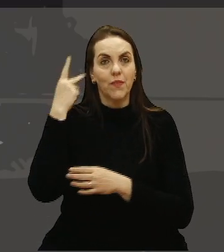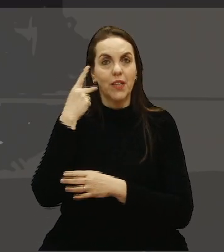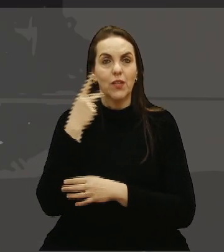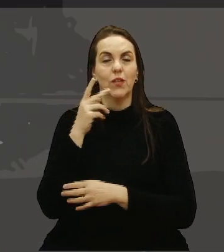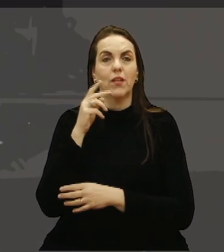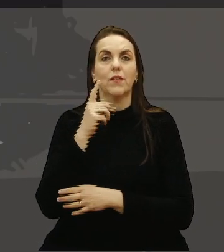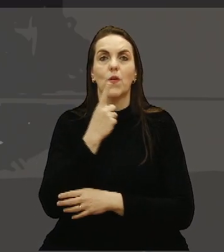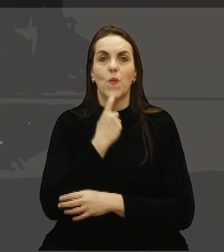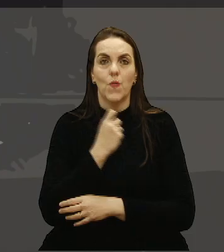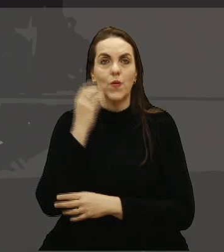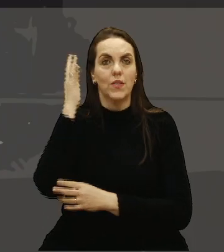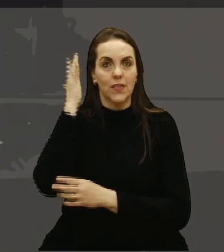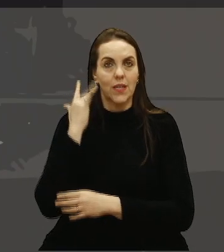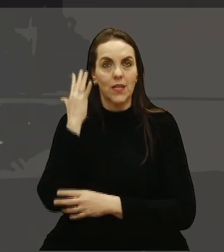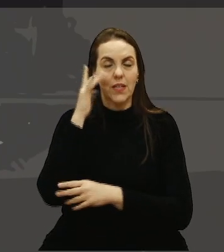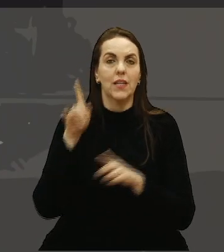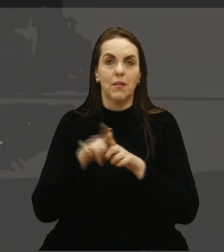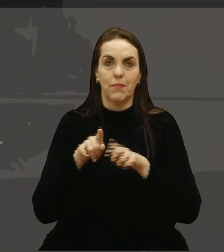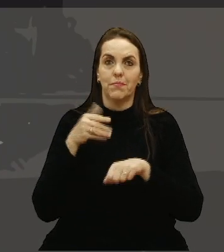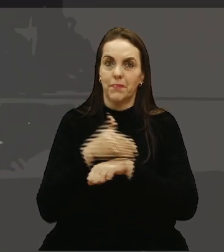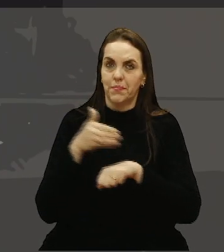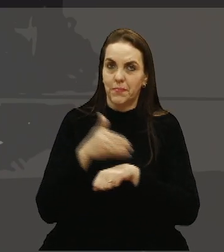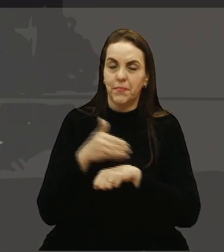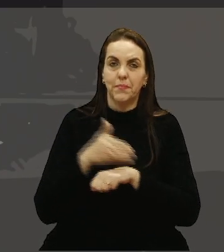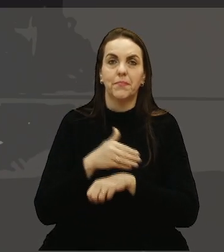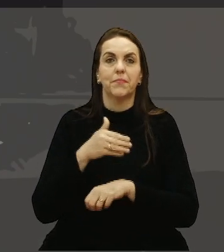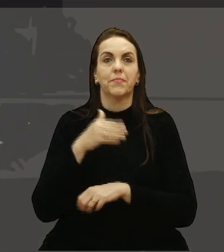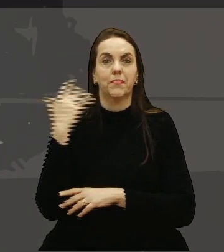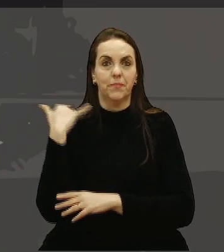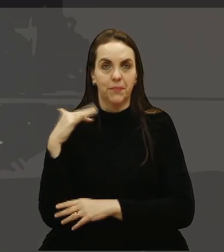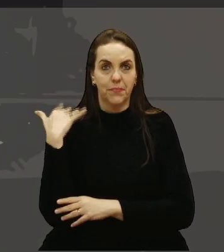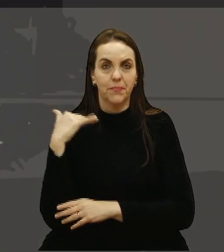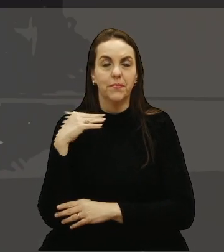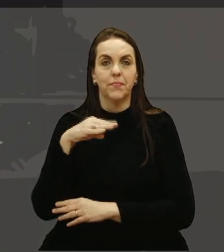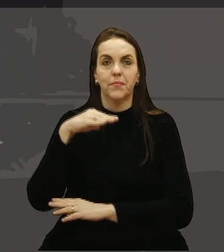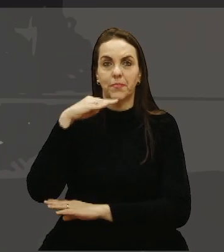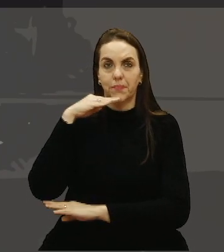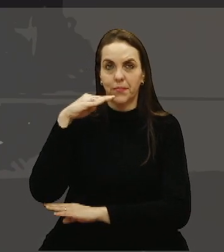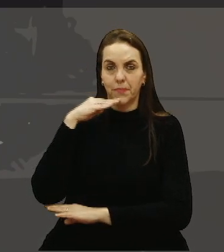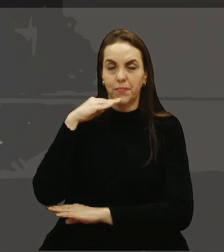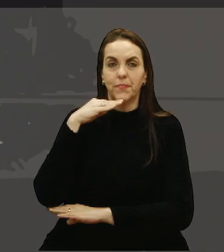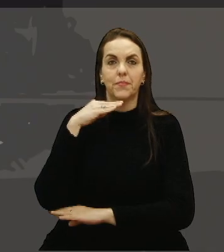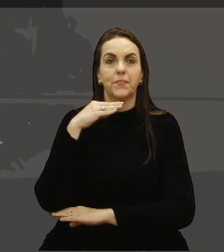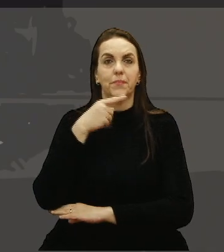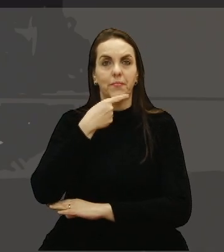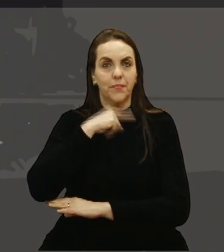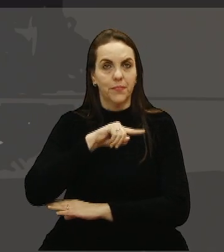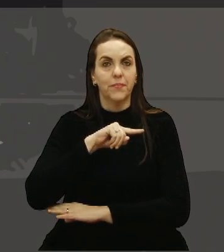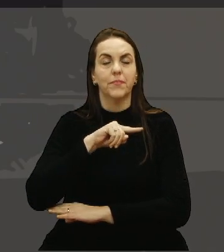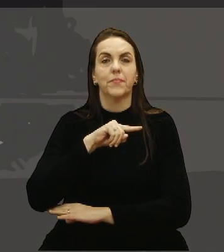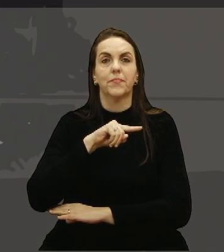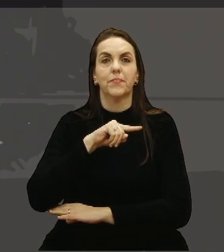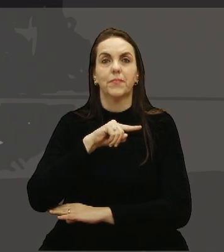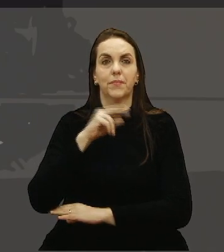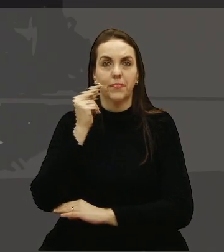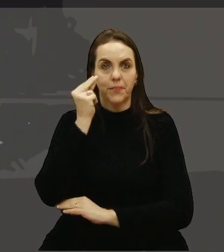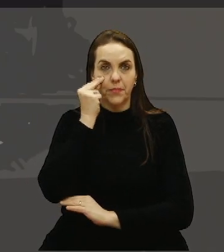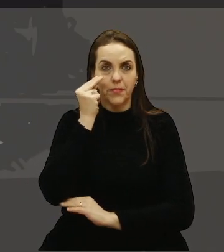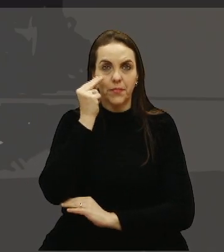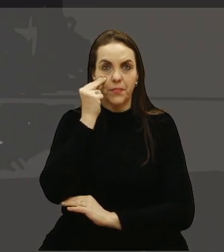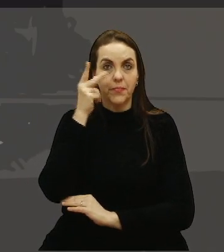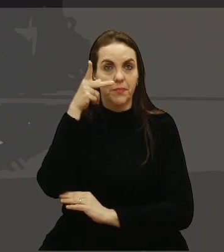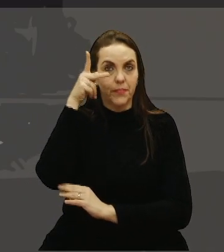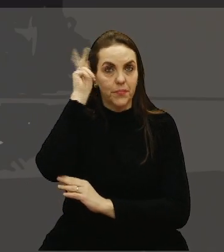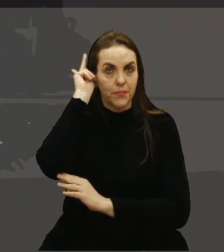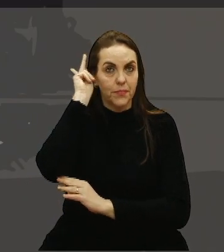quem compõe, a vereadora Andressa Marques, a vereadora Alexandre Bortoluso, Bortolo, Caleb Garbim, o Cláudio Libardi, o Iago